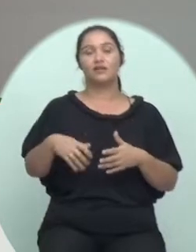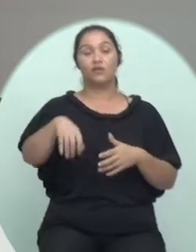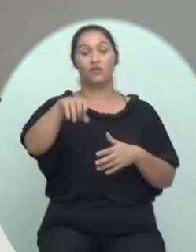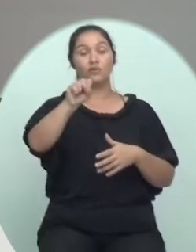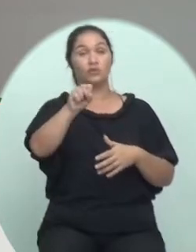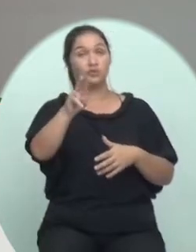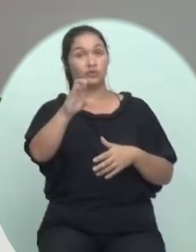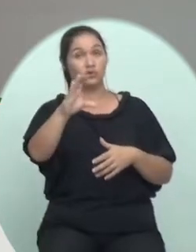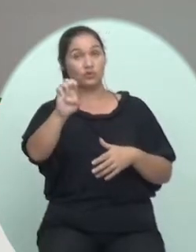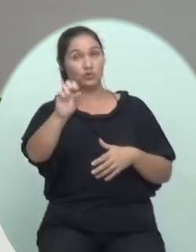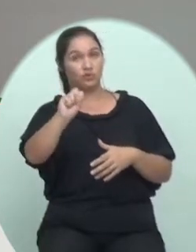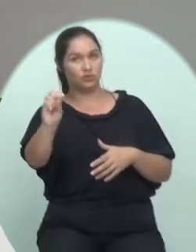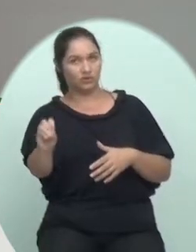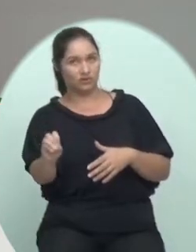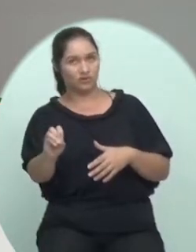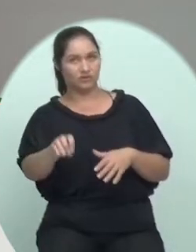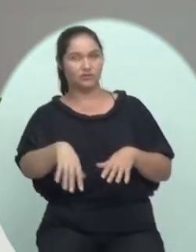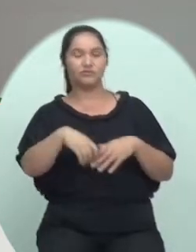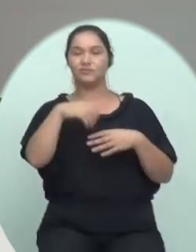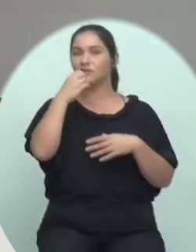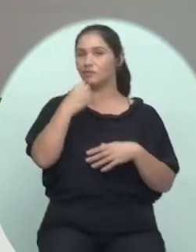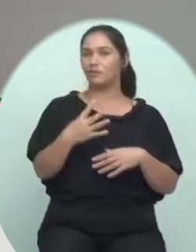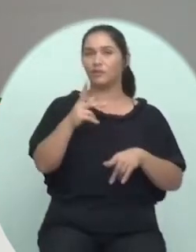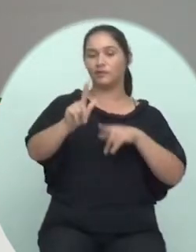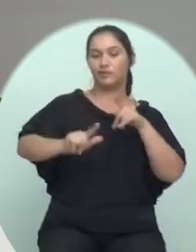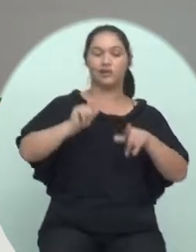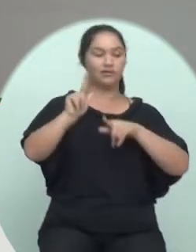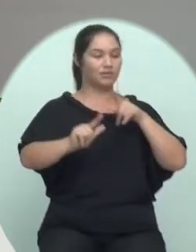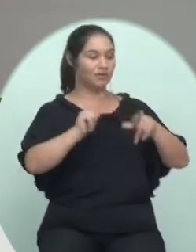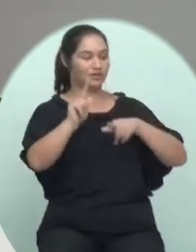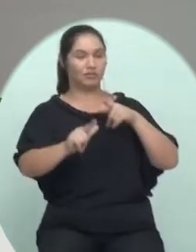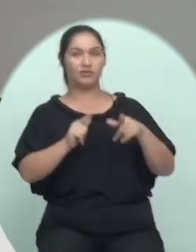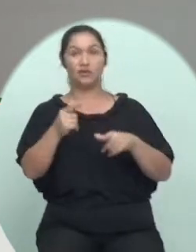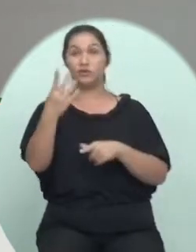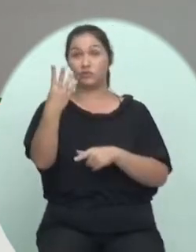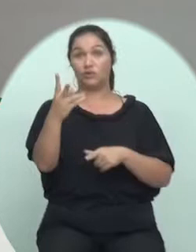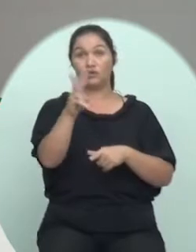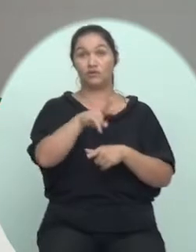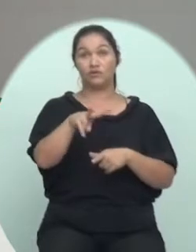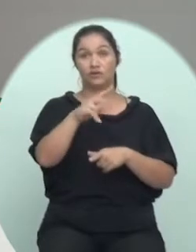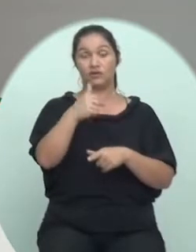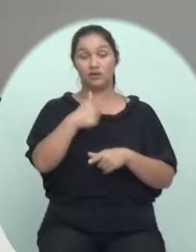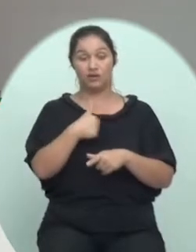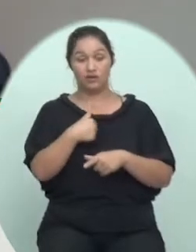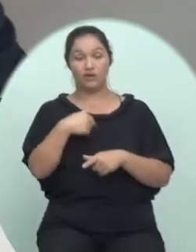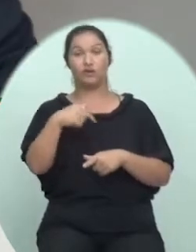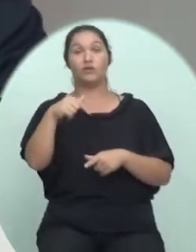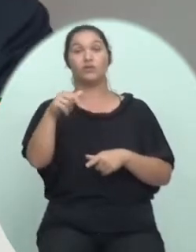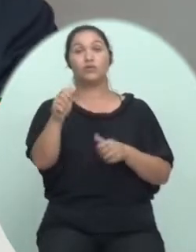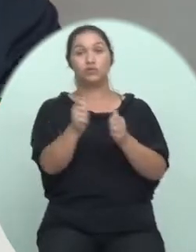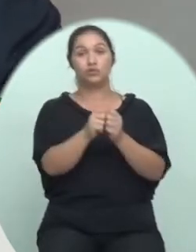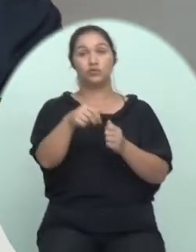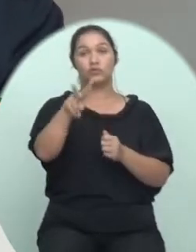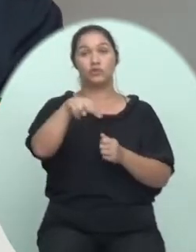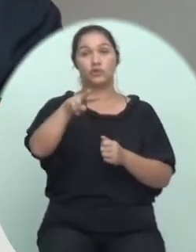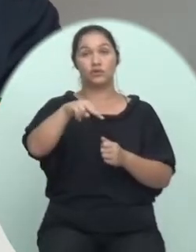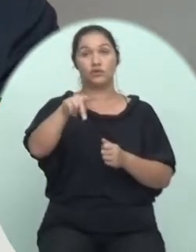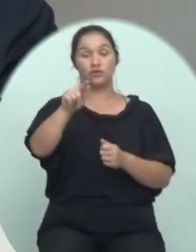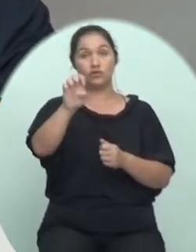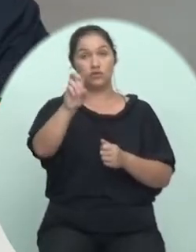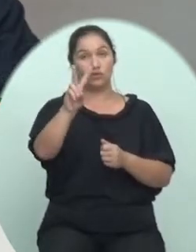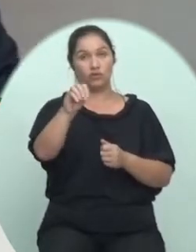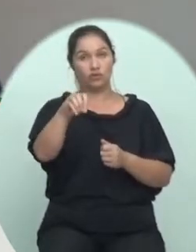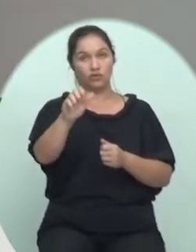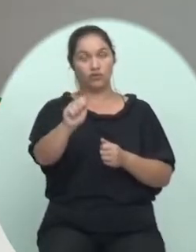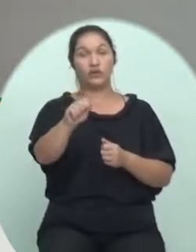trabalho na saúde e a gente vai continuar, né, os 4 vereadores, eu, a vereadora Giovana, o vereador Alisson, o vereador Pastor Jair,